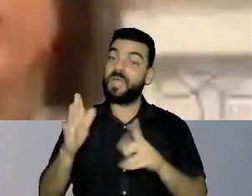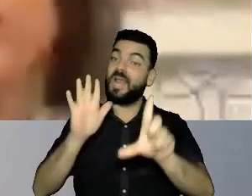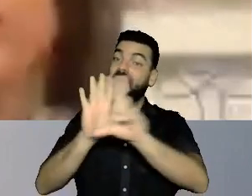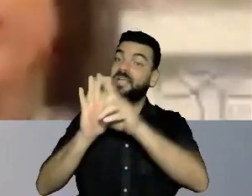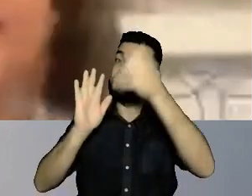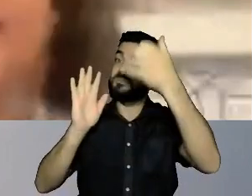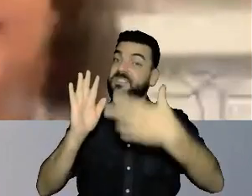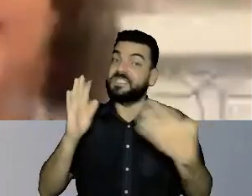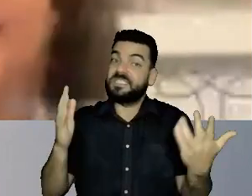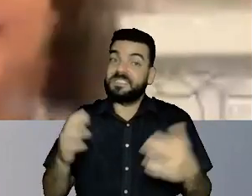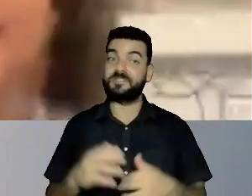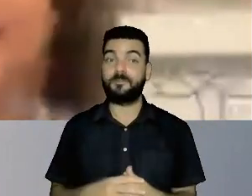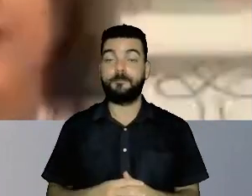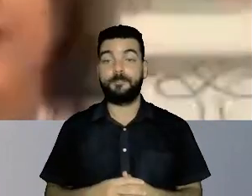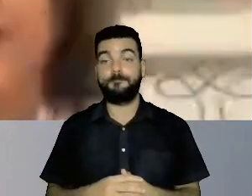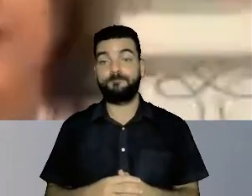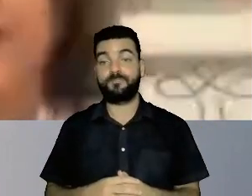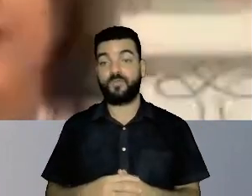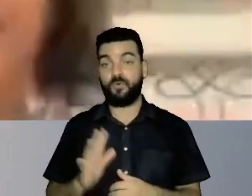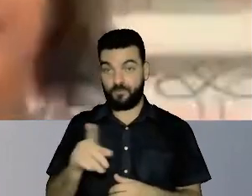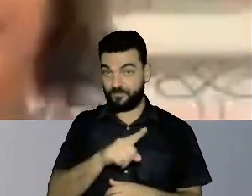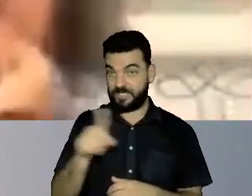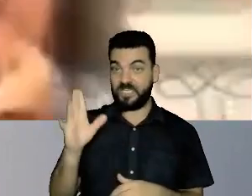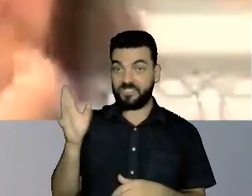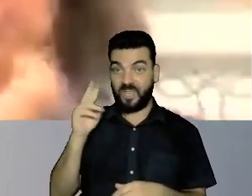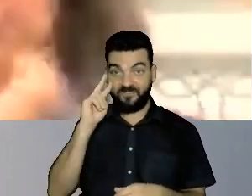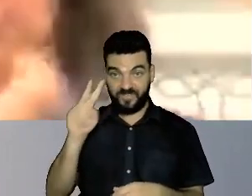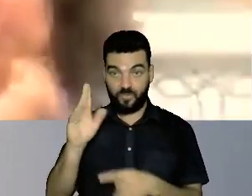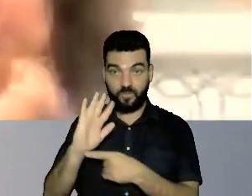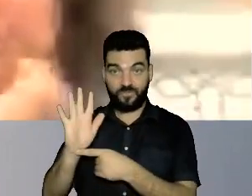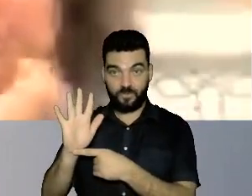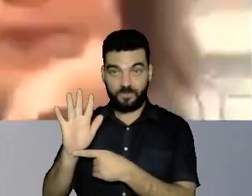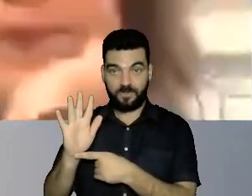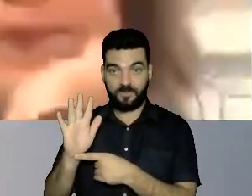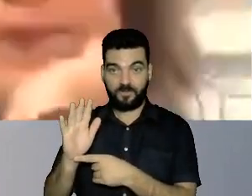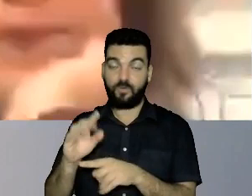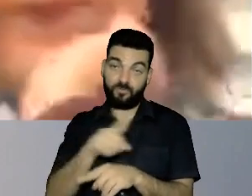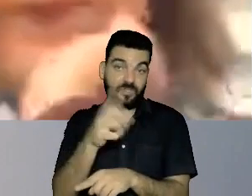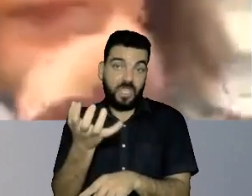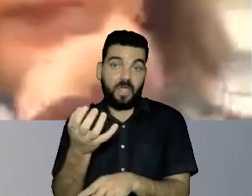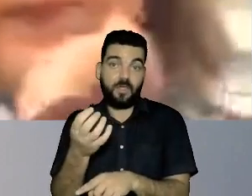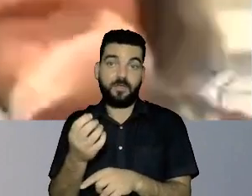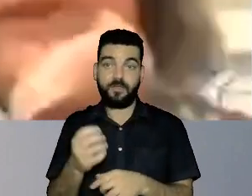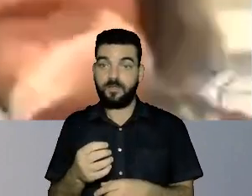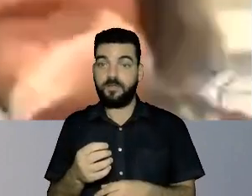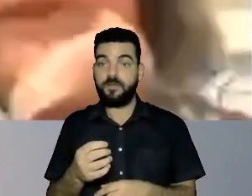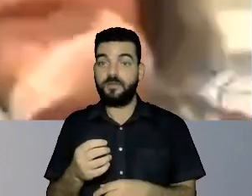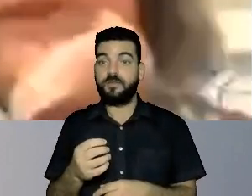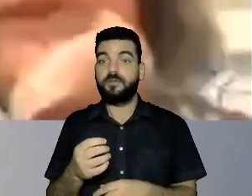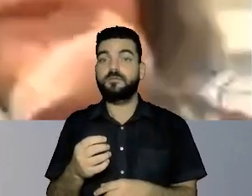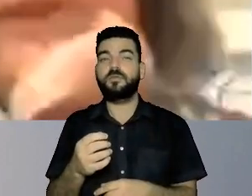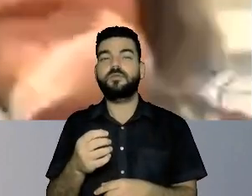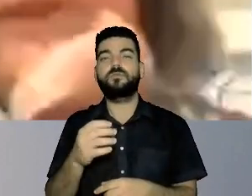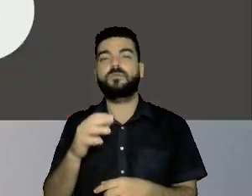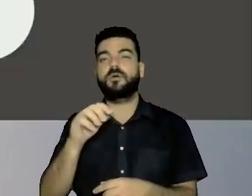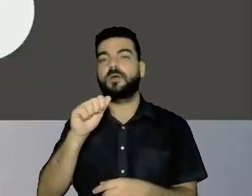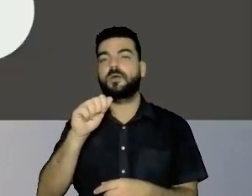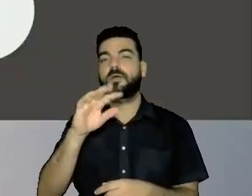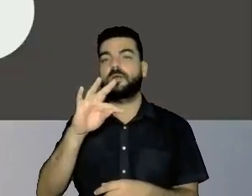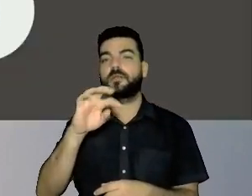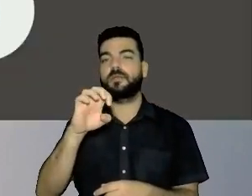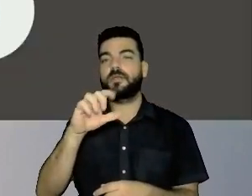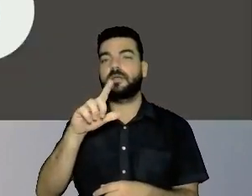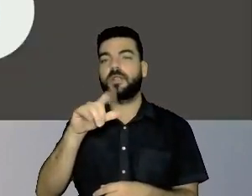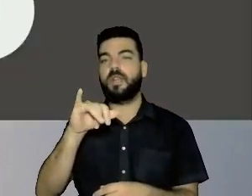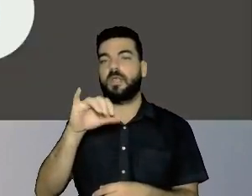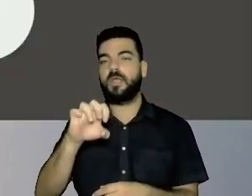é subversão dentro do ponto de vista legal, é vandalismo dentro do ponto de vista legal, né? Não sei se vocês